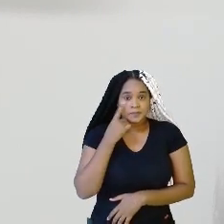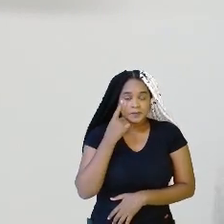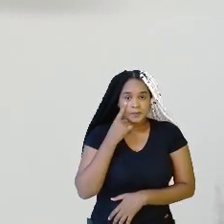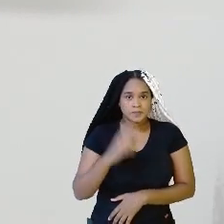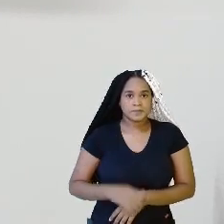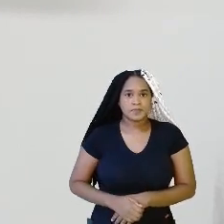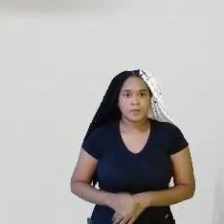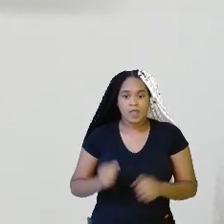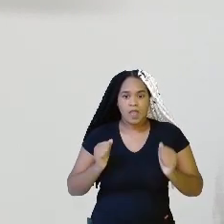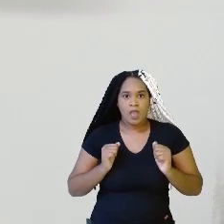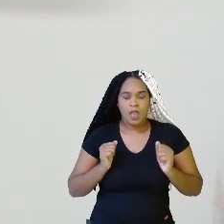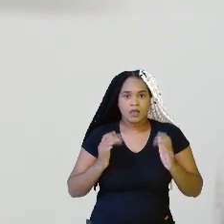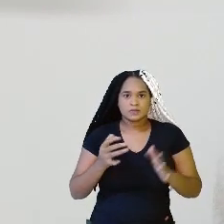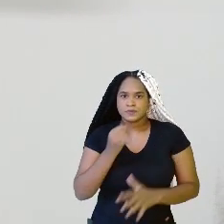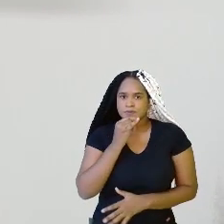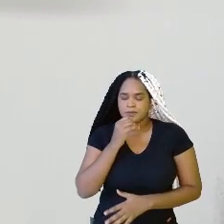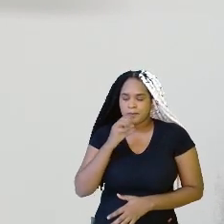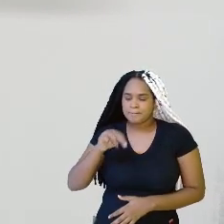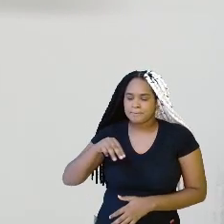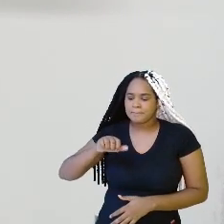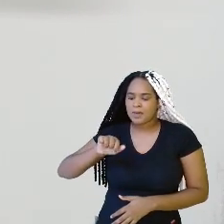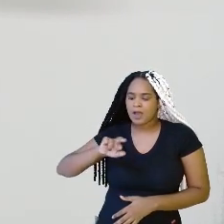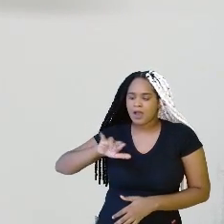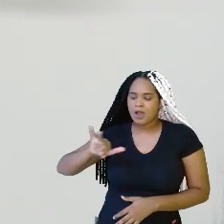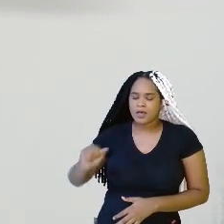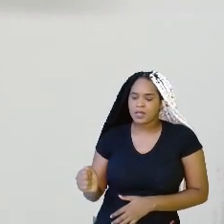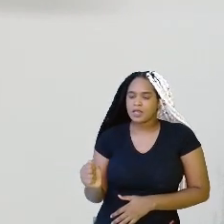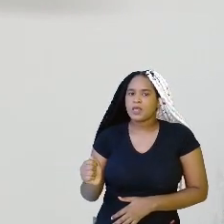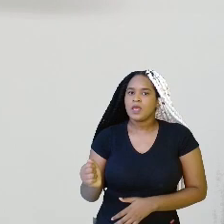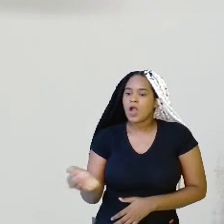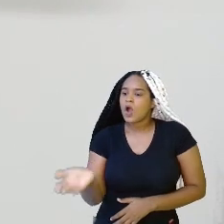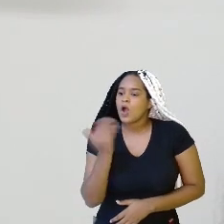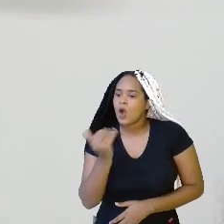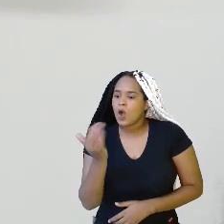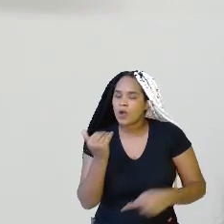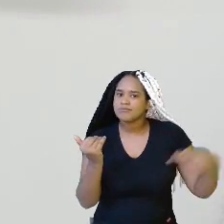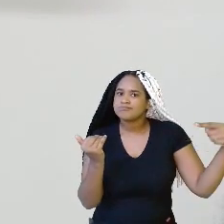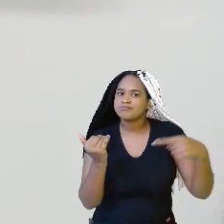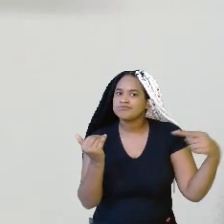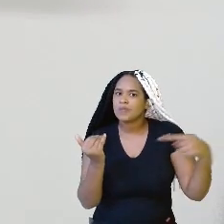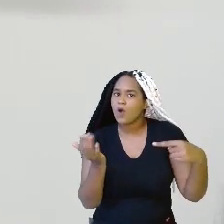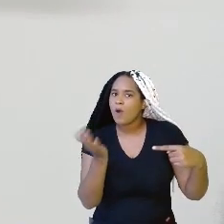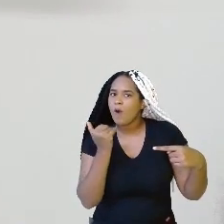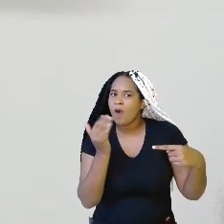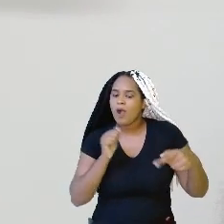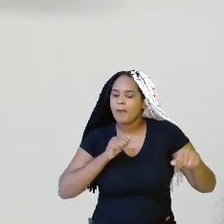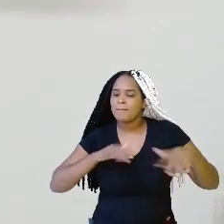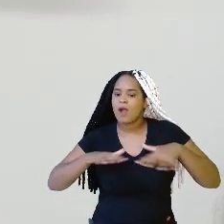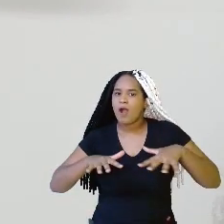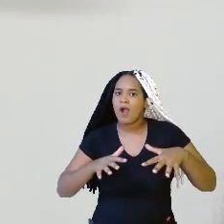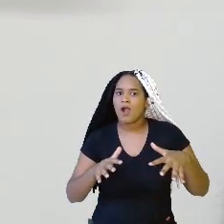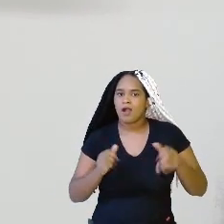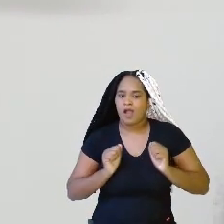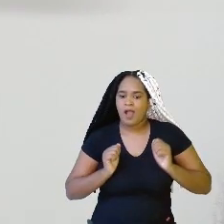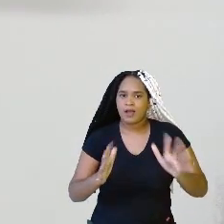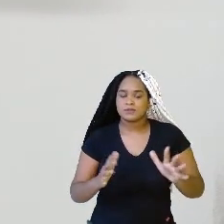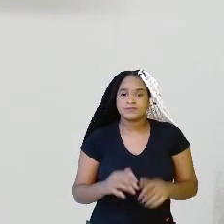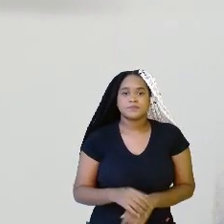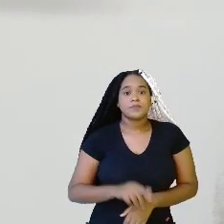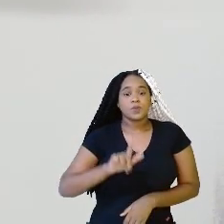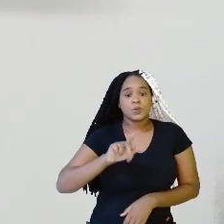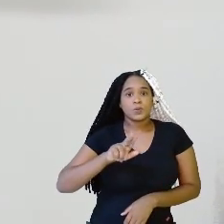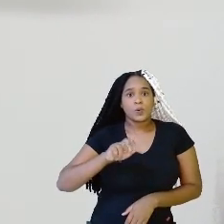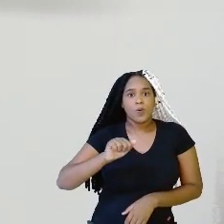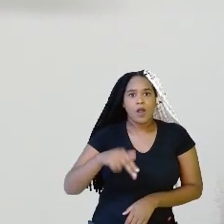Ação. Maria está comendo. Luana foi ao shopping.